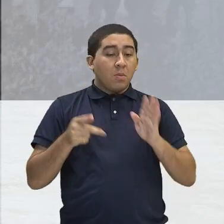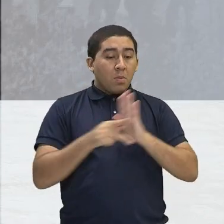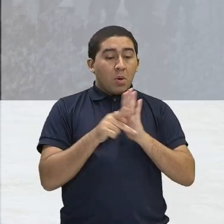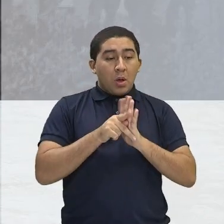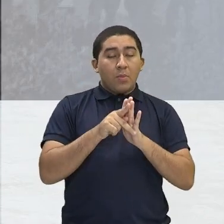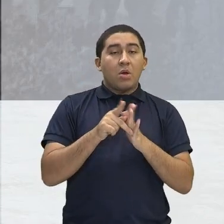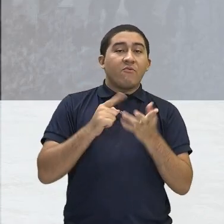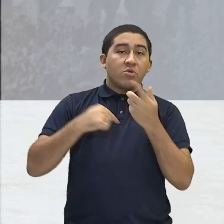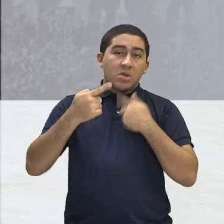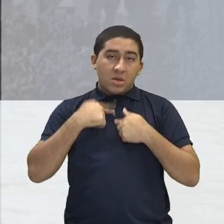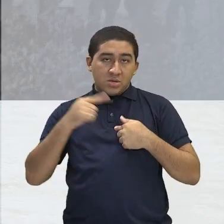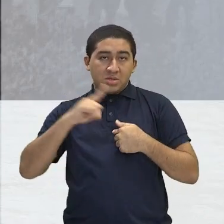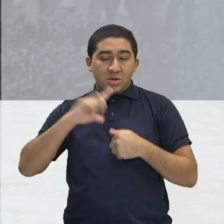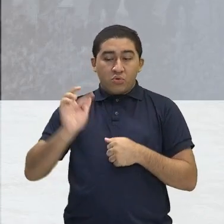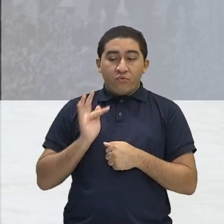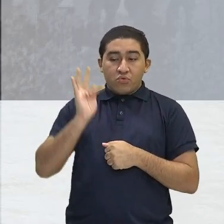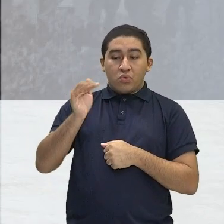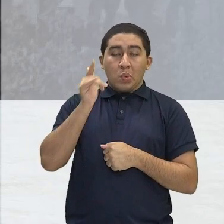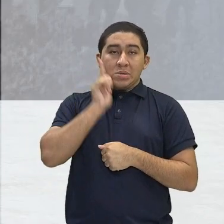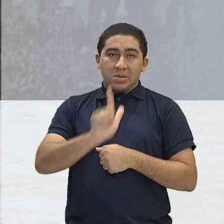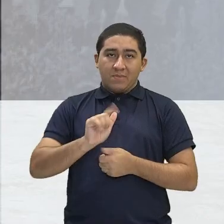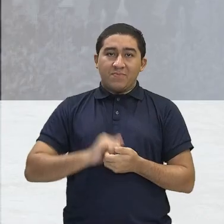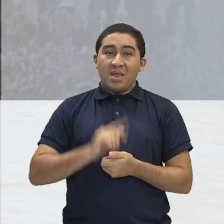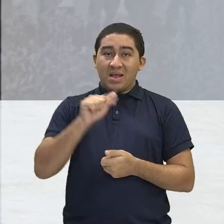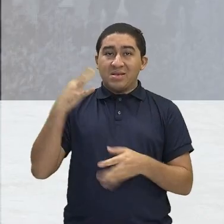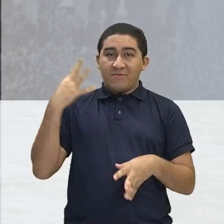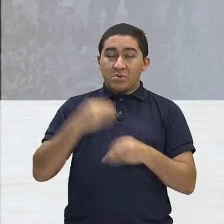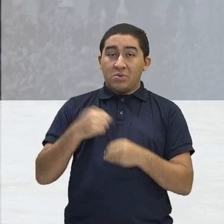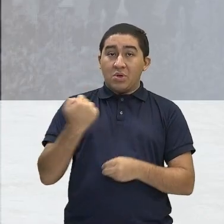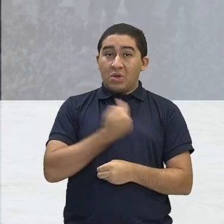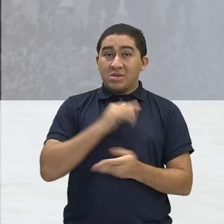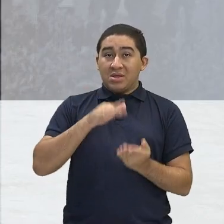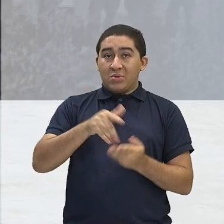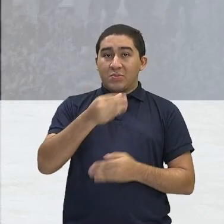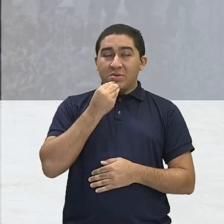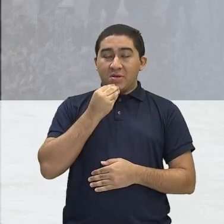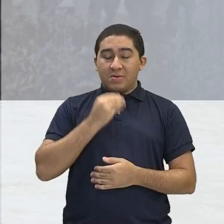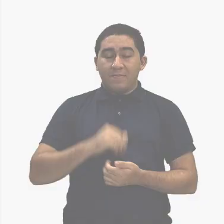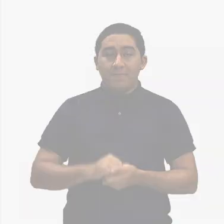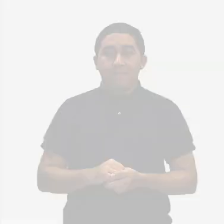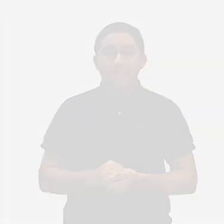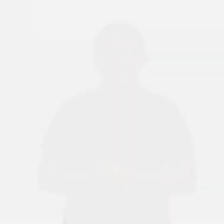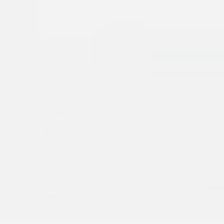anseios fossem atendidos futuramente. Então, esta foi a nossa revisão e até a próxima.